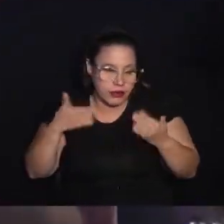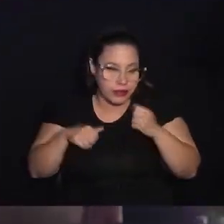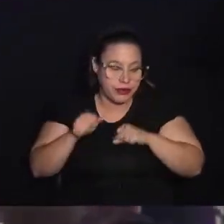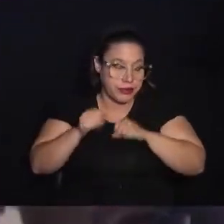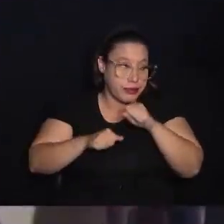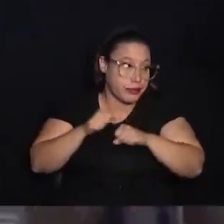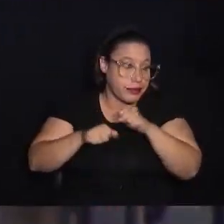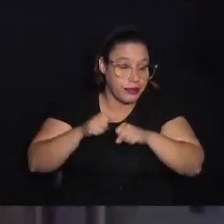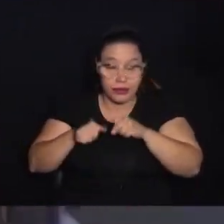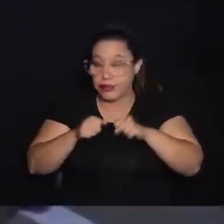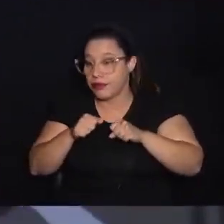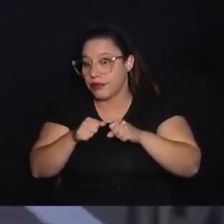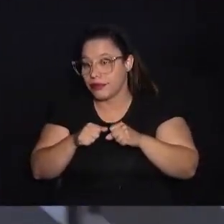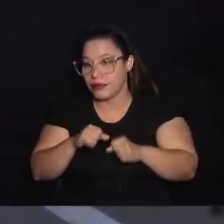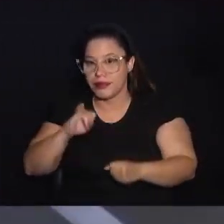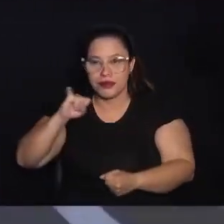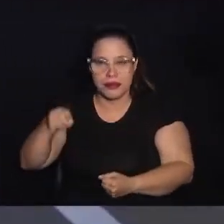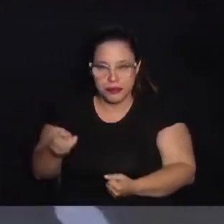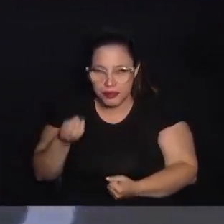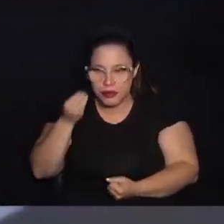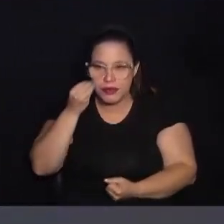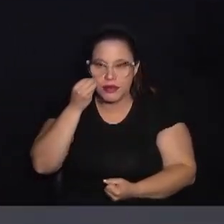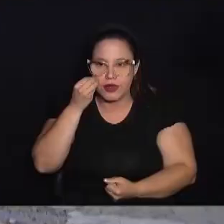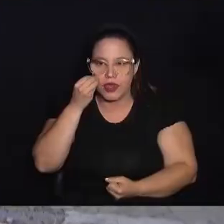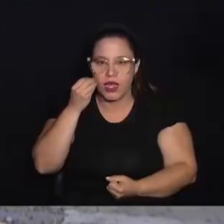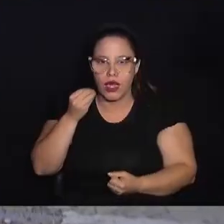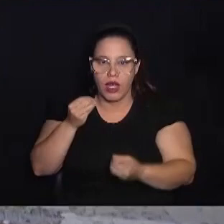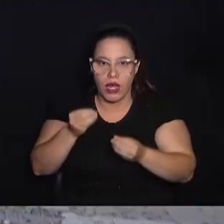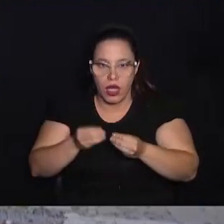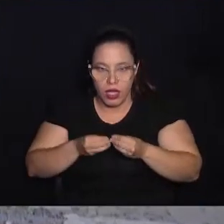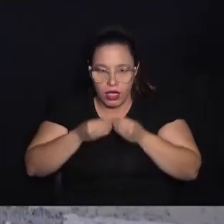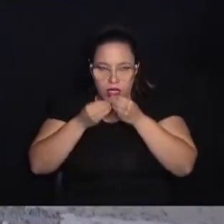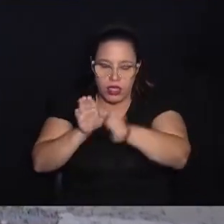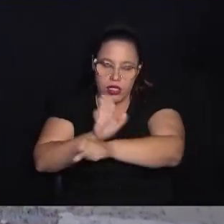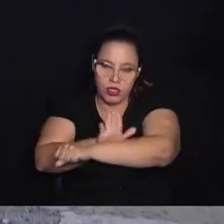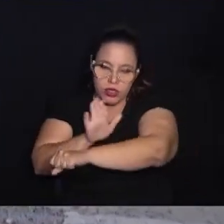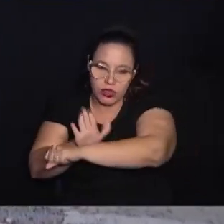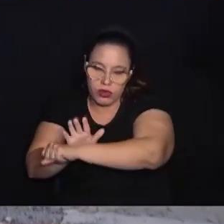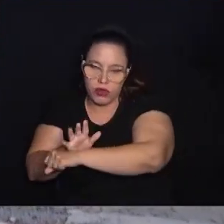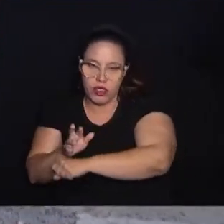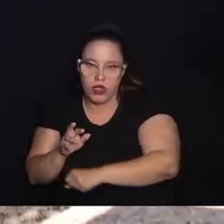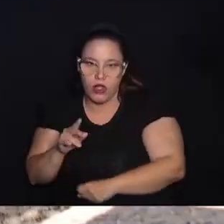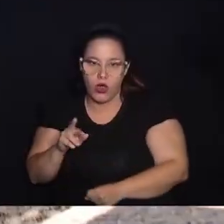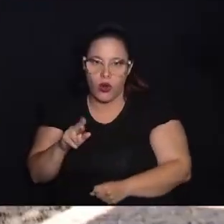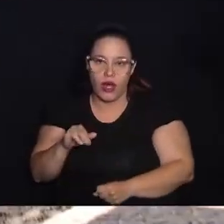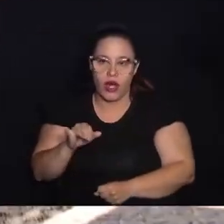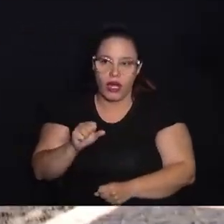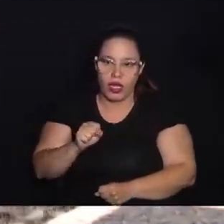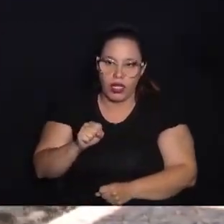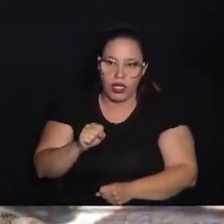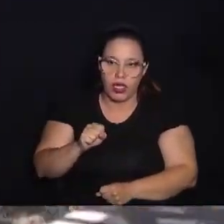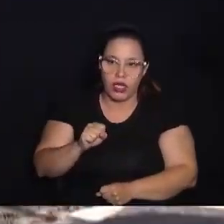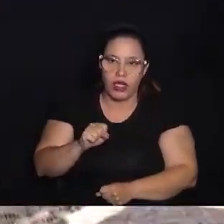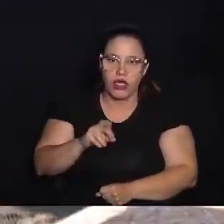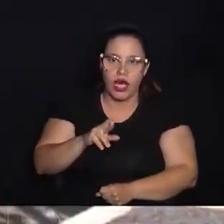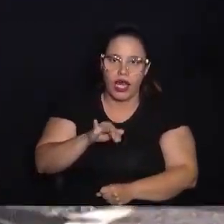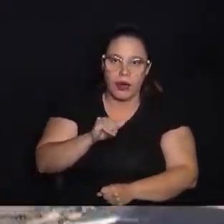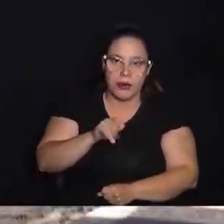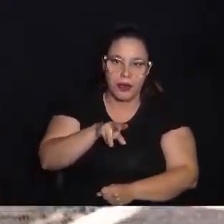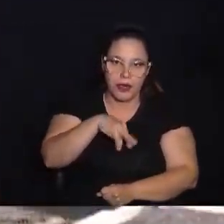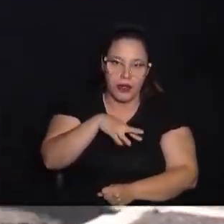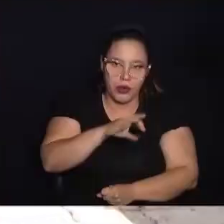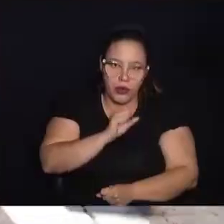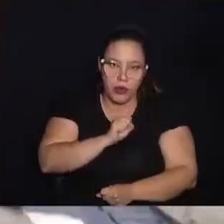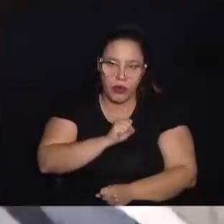participantes aproveitaram para exercer a solidariedade com a doação de 1 kg de alimento O que foi arrecadado será